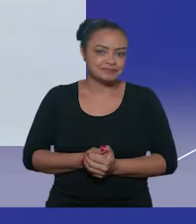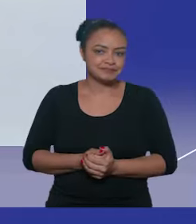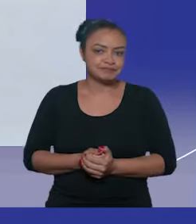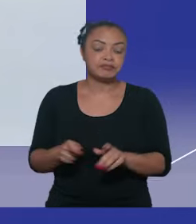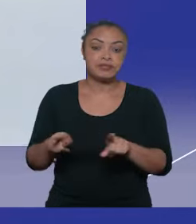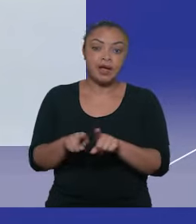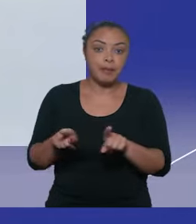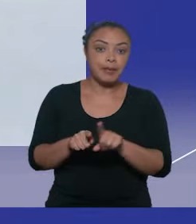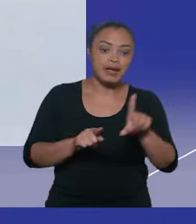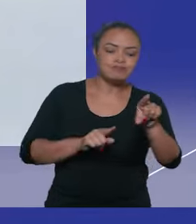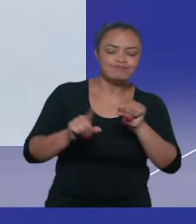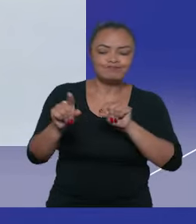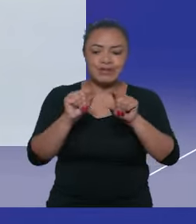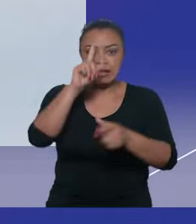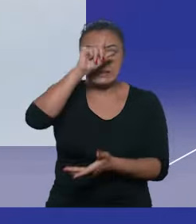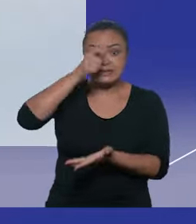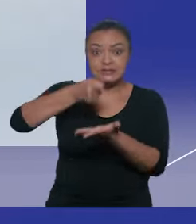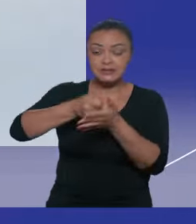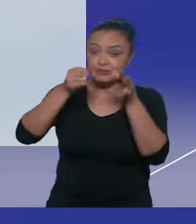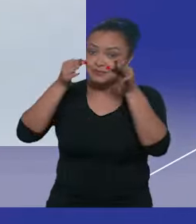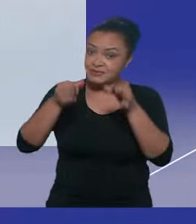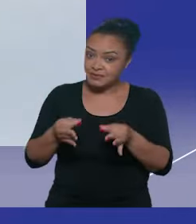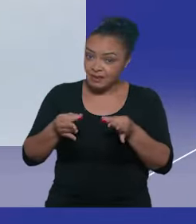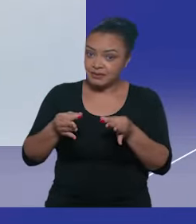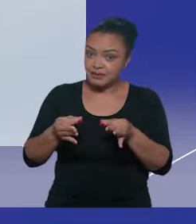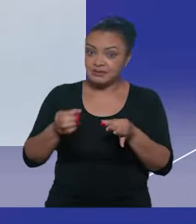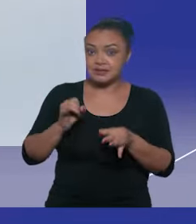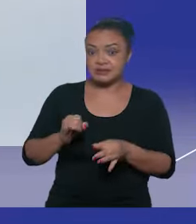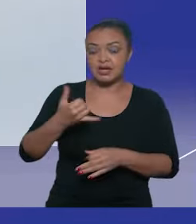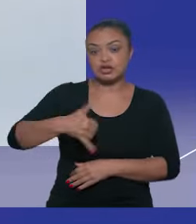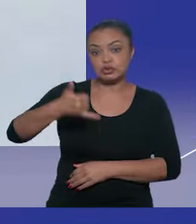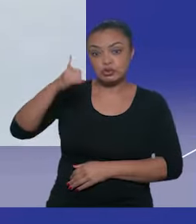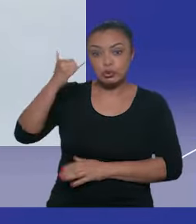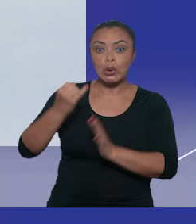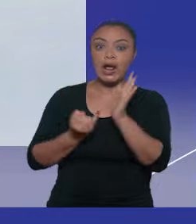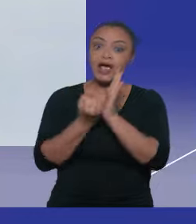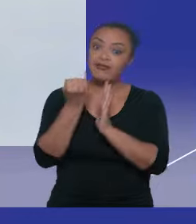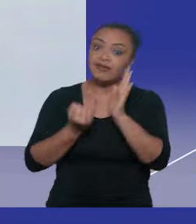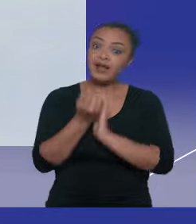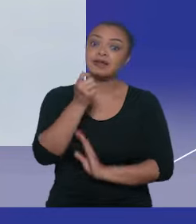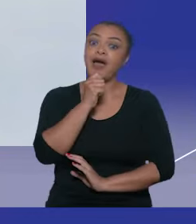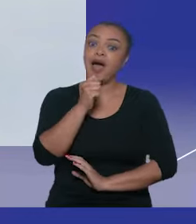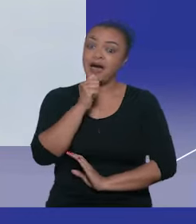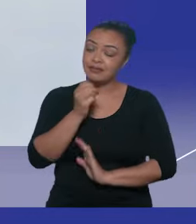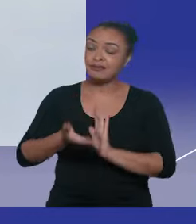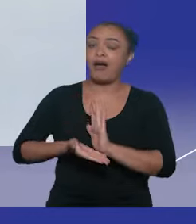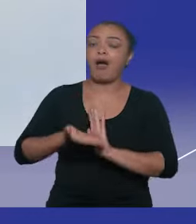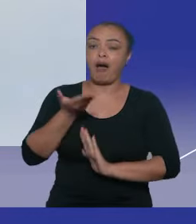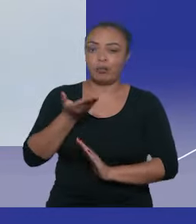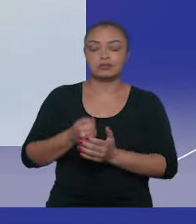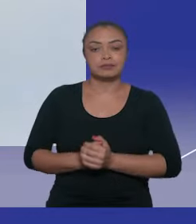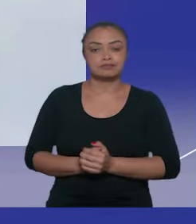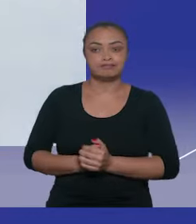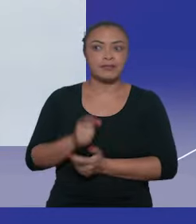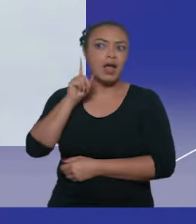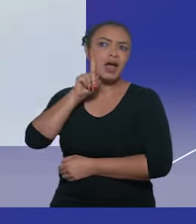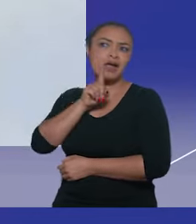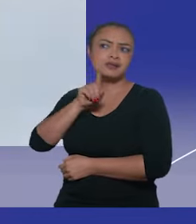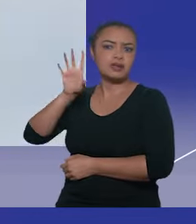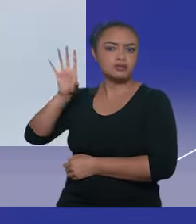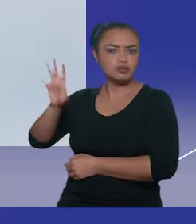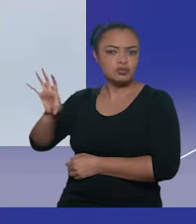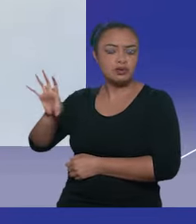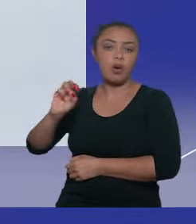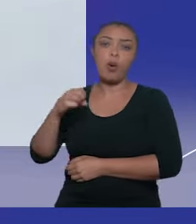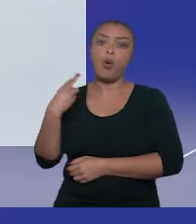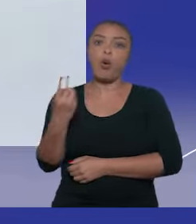Como adotar as melhores decisões em um mundo de juros e inflação ainda elevados? Como alocar nos Estados Unidos ou